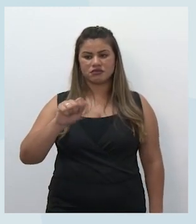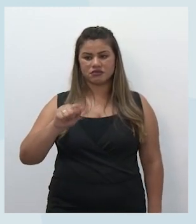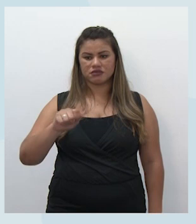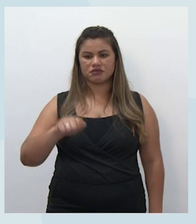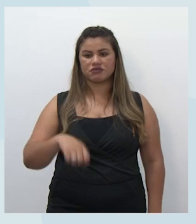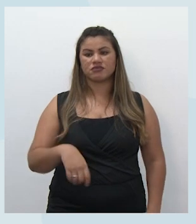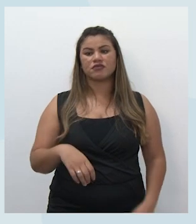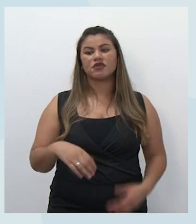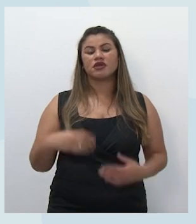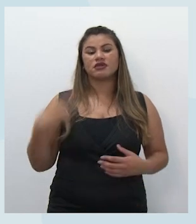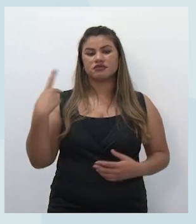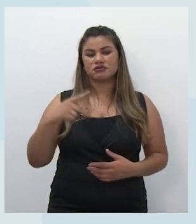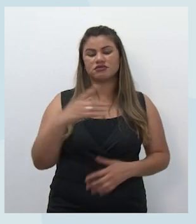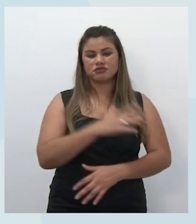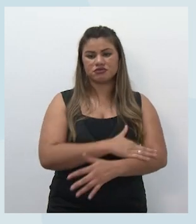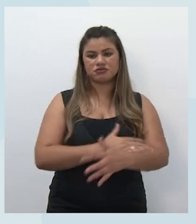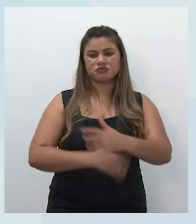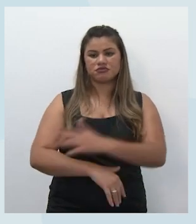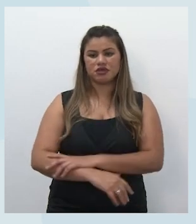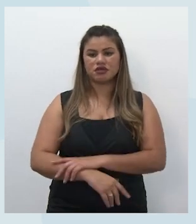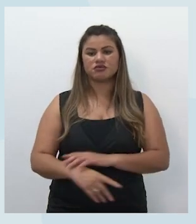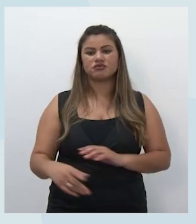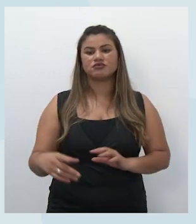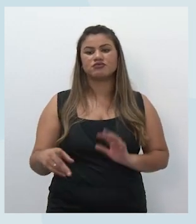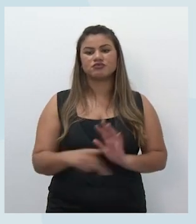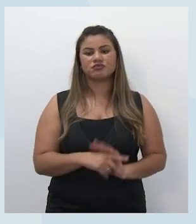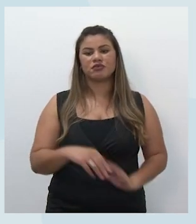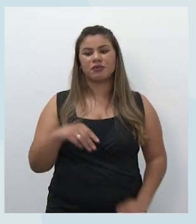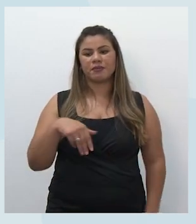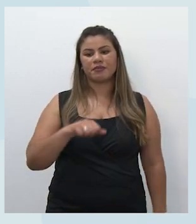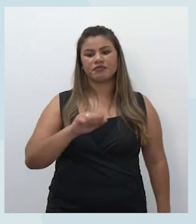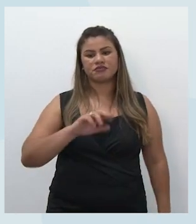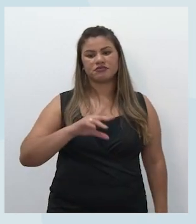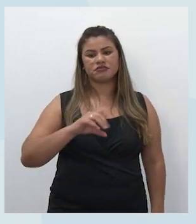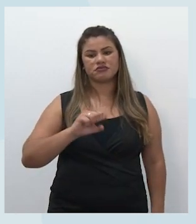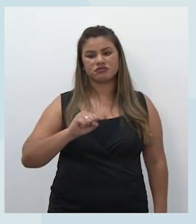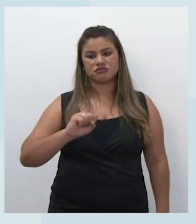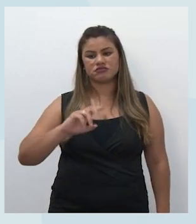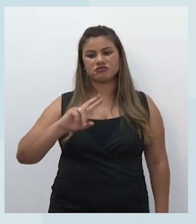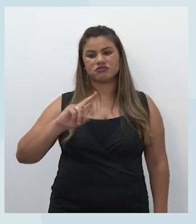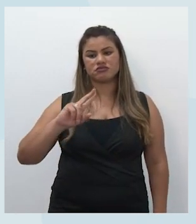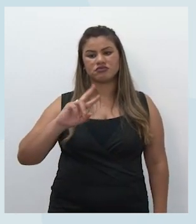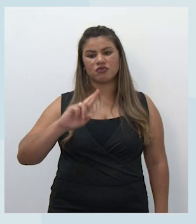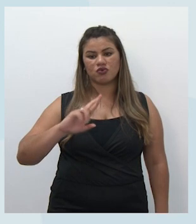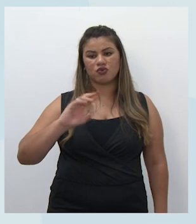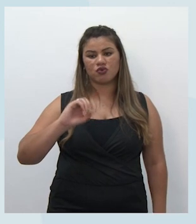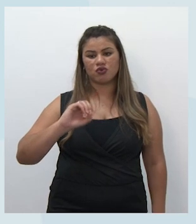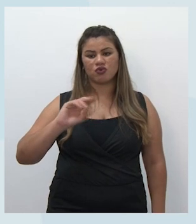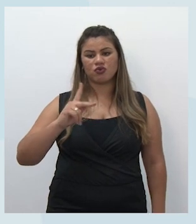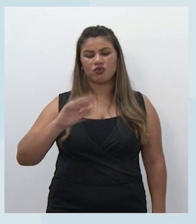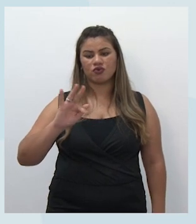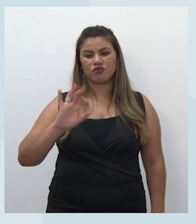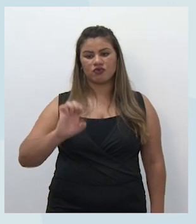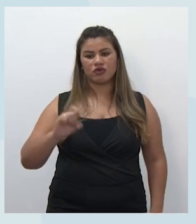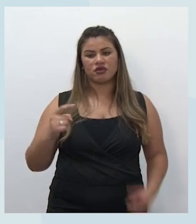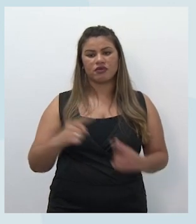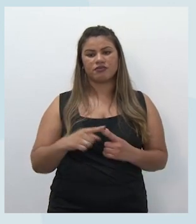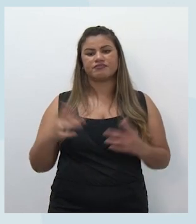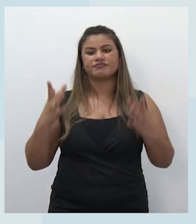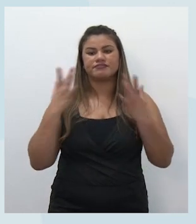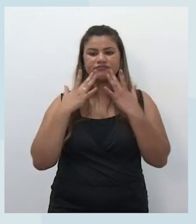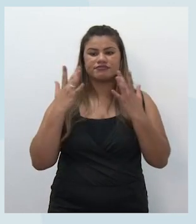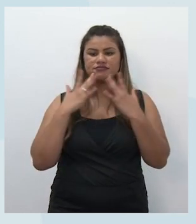Amanda de Marx Rolfe como base para encenação, sendo que esse tema escolhido pelo grupo,